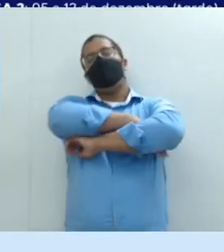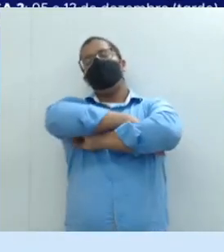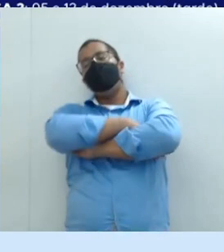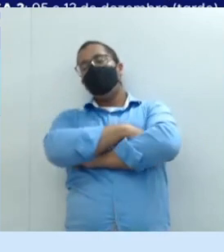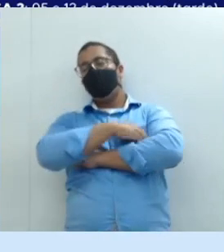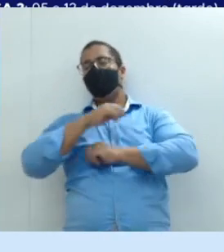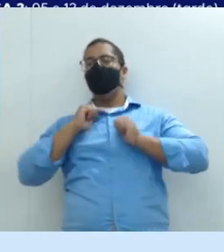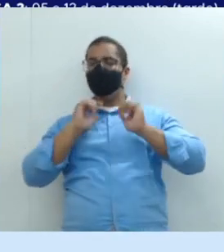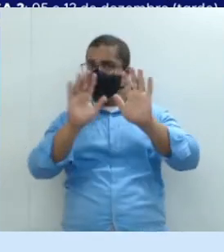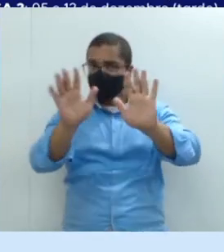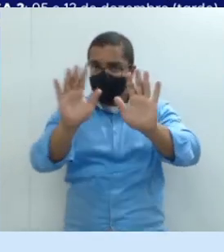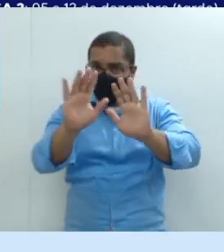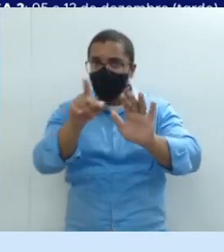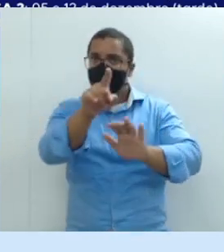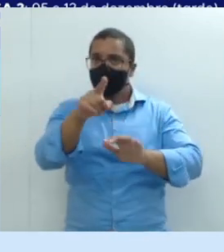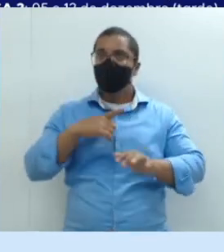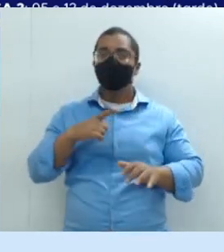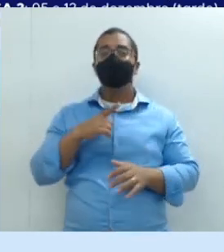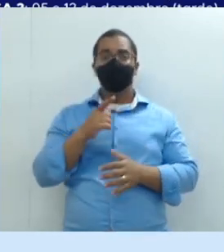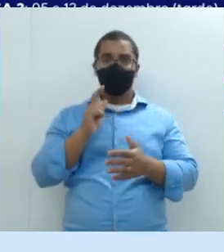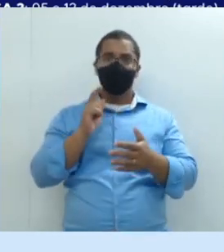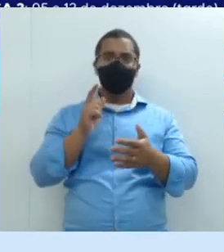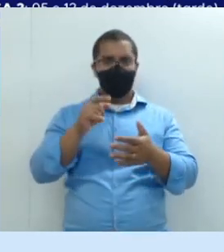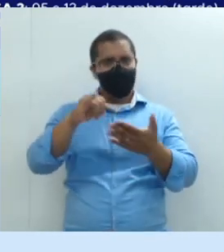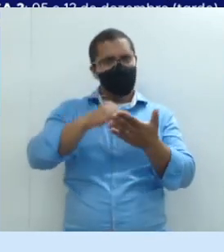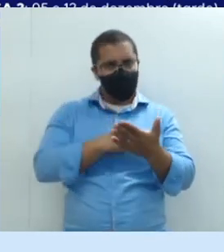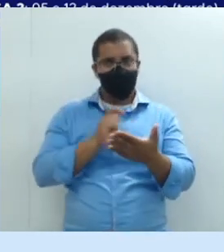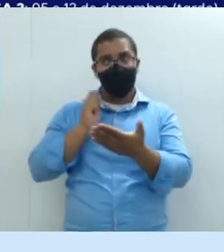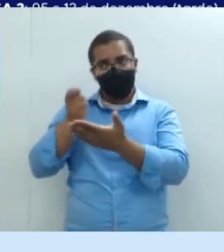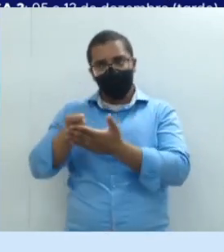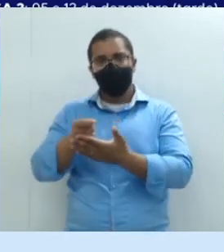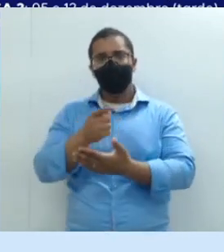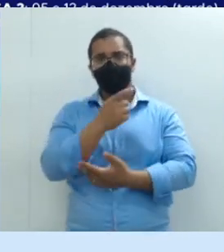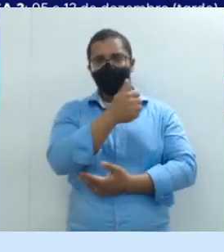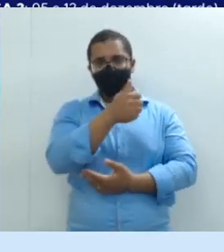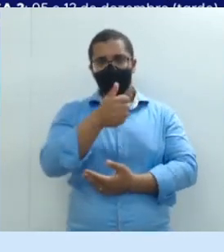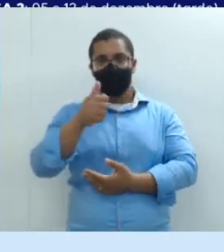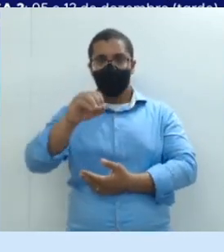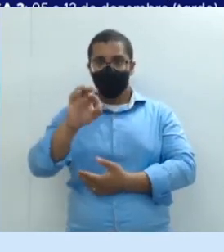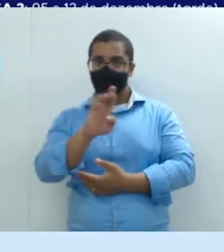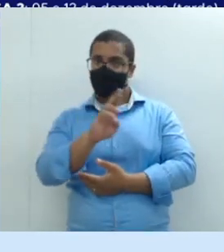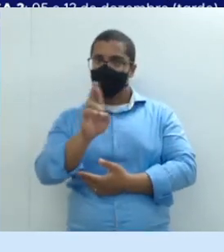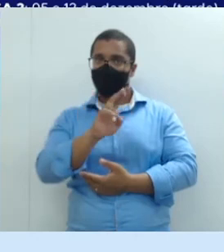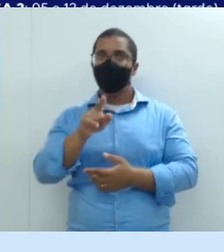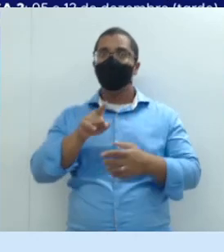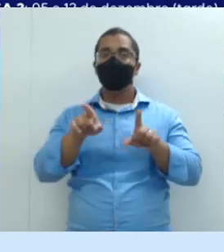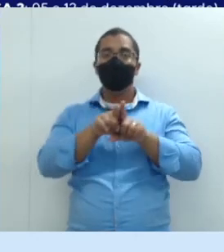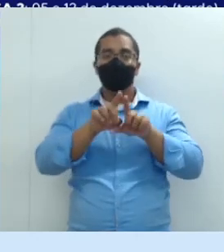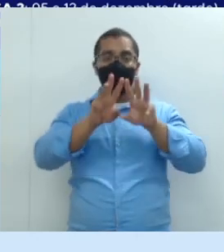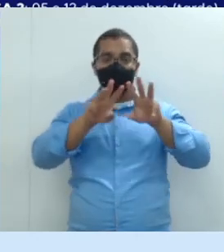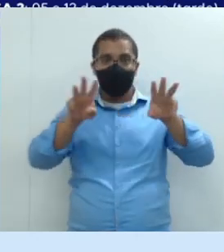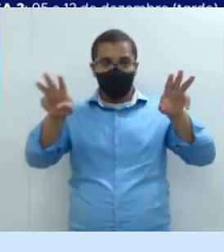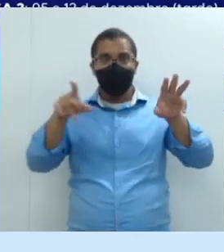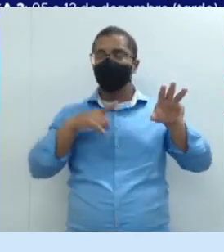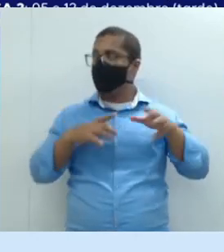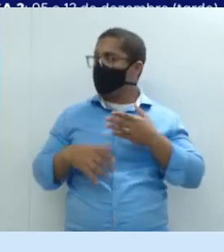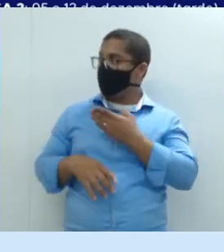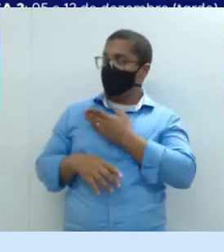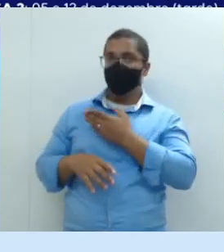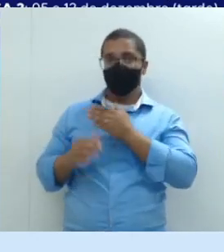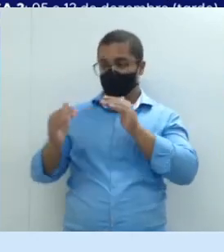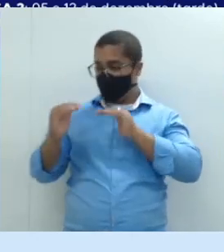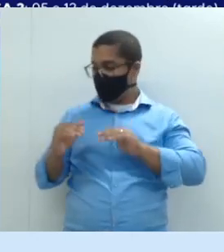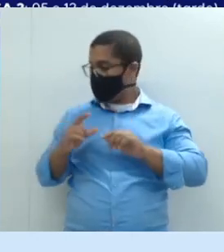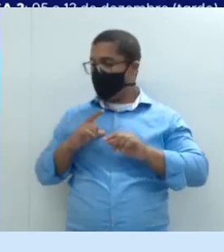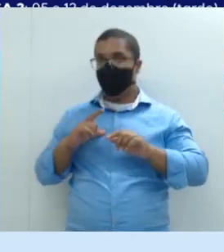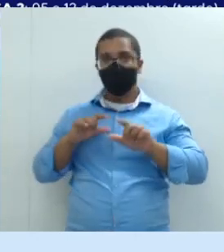A taxa está na sua tela, são R$ 110 que você deve se inscrever através desse endereço eletrônico que consta também na sua tela. Logo mais aqui embaixo vai